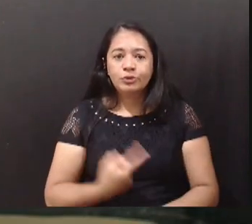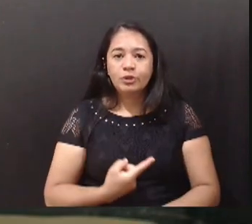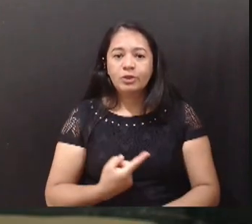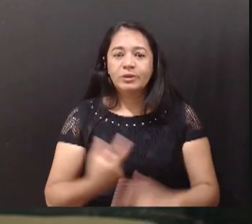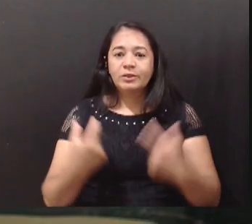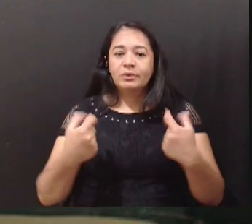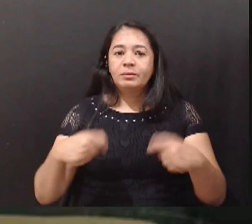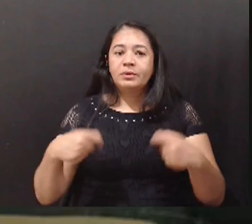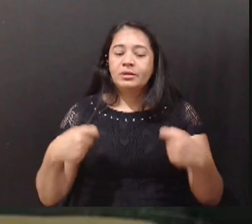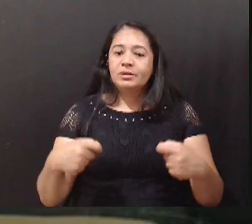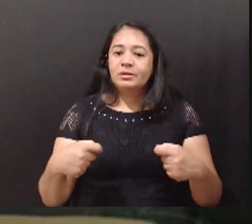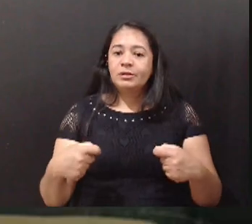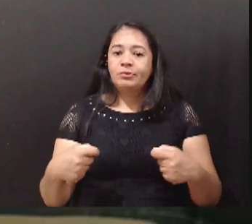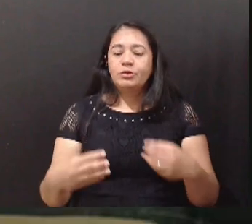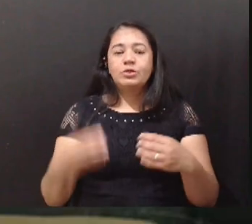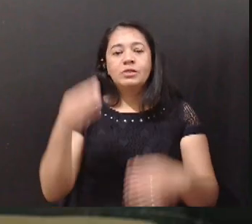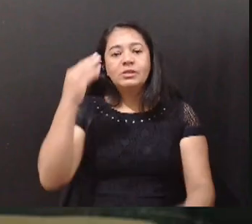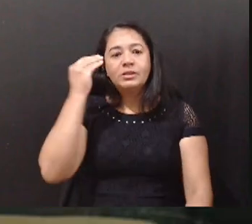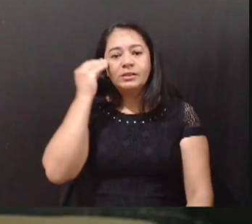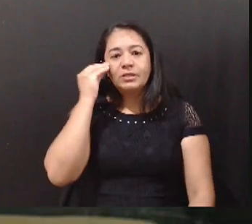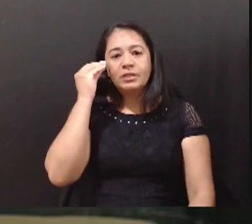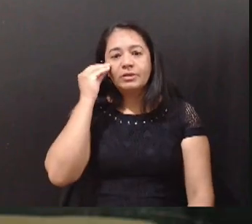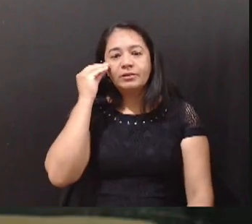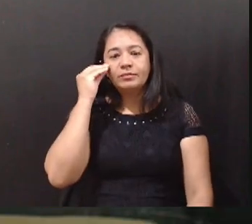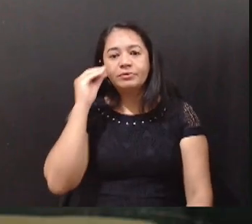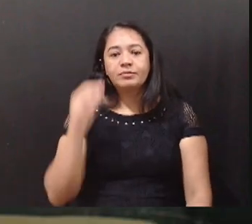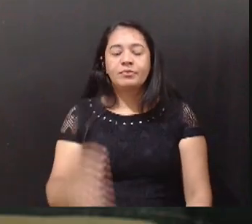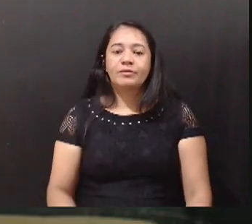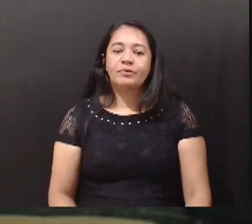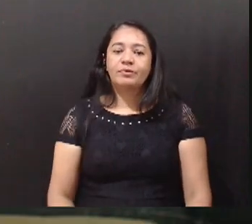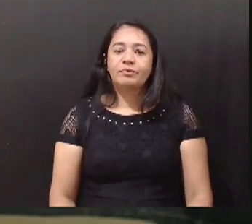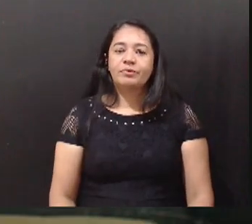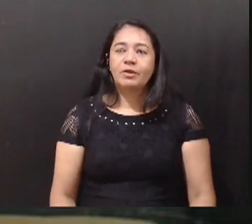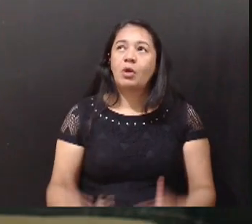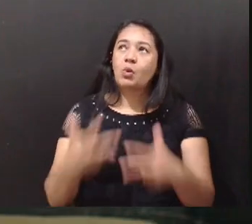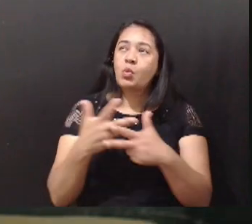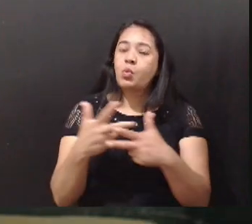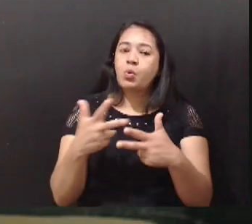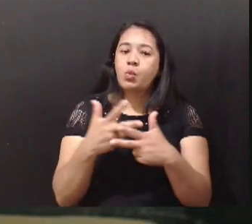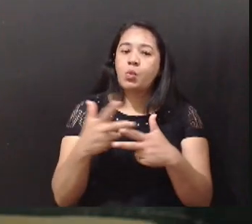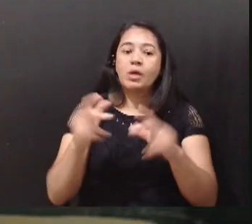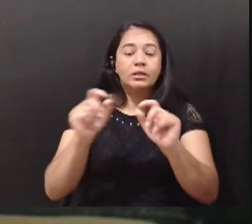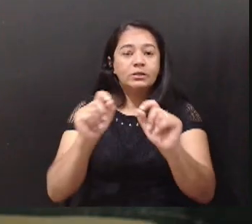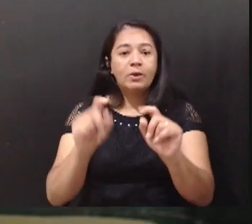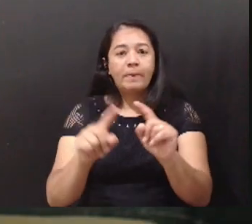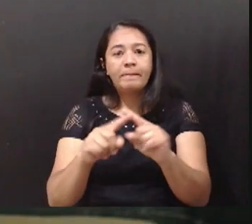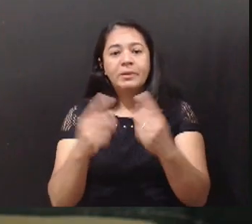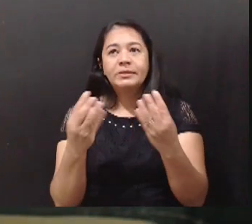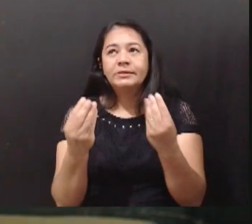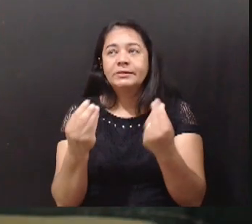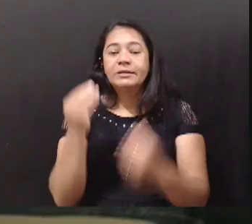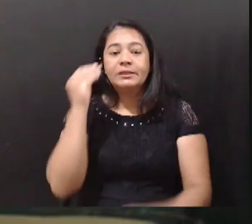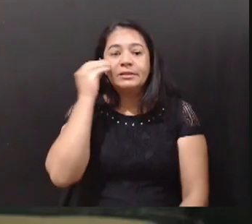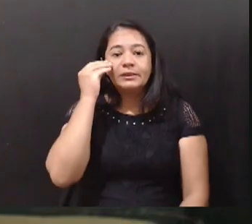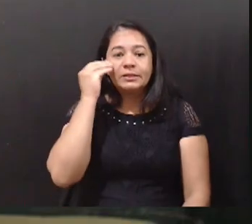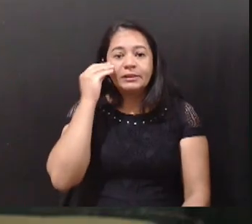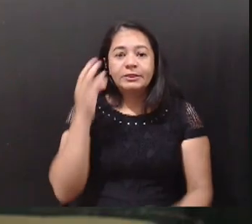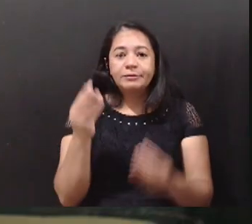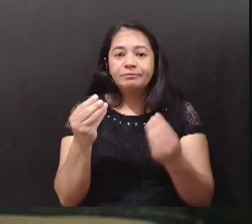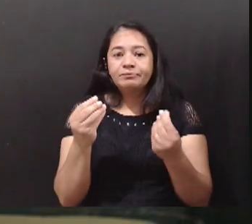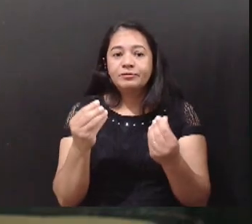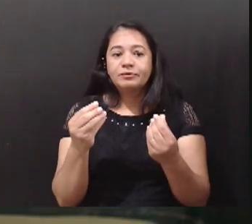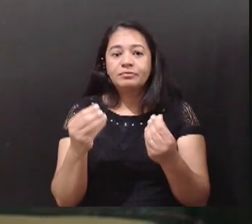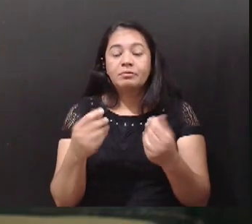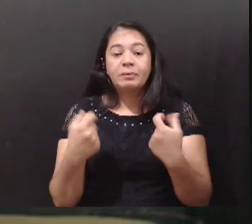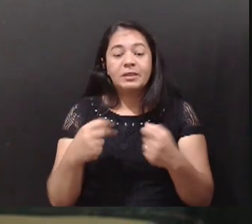tentar, não é tapar o sol com a peneira, mas alguma coisa tem que ter sentido. Porque se a